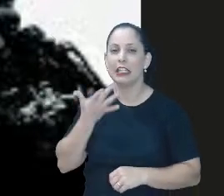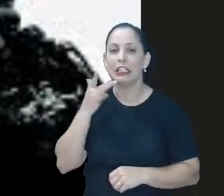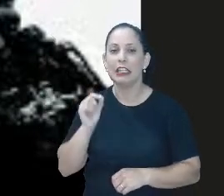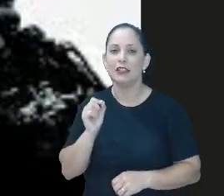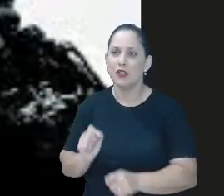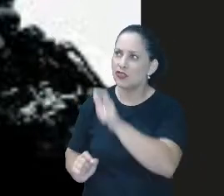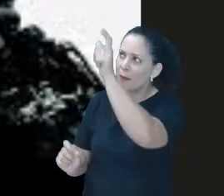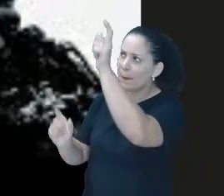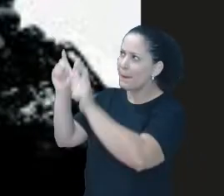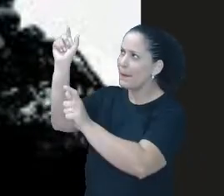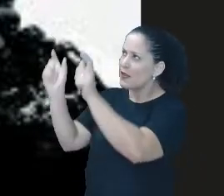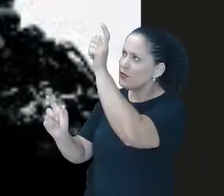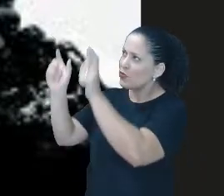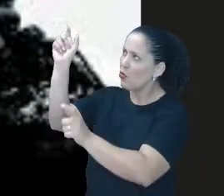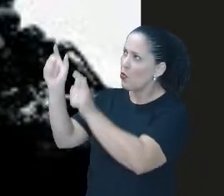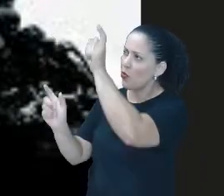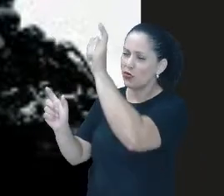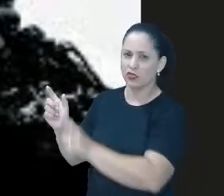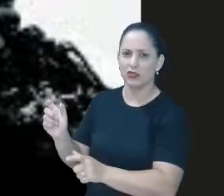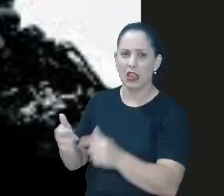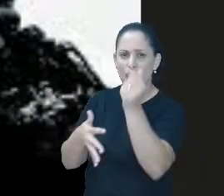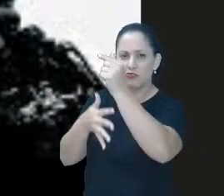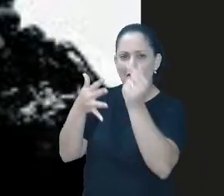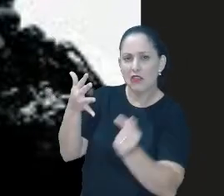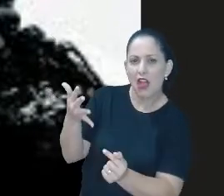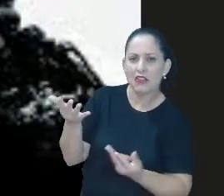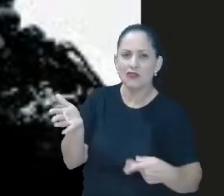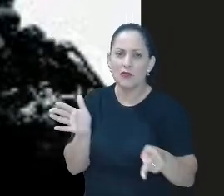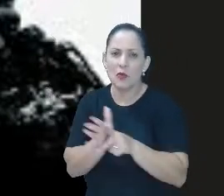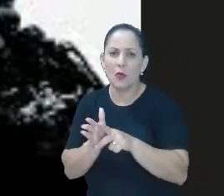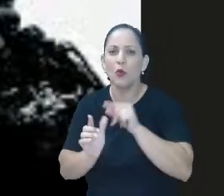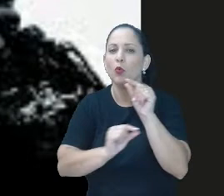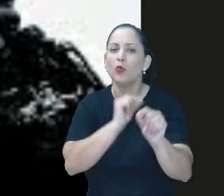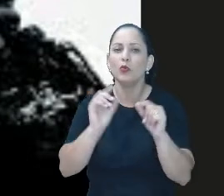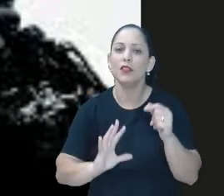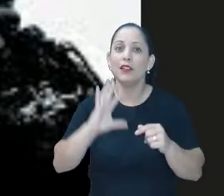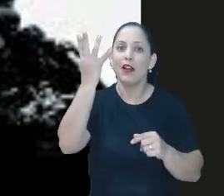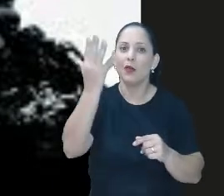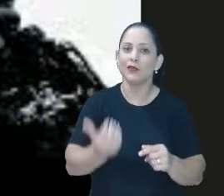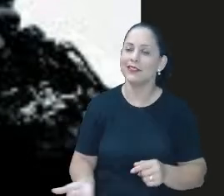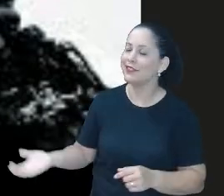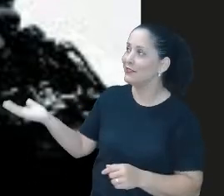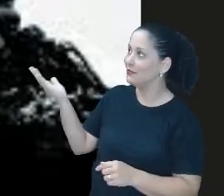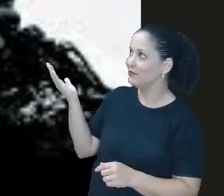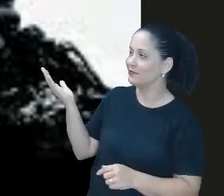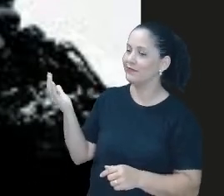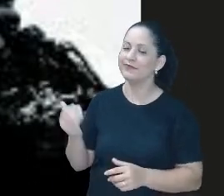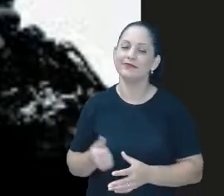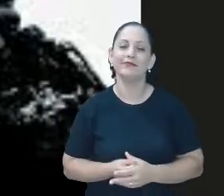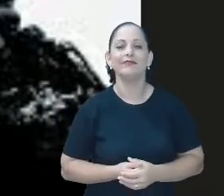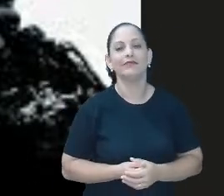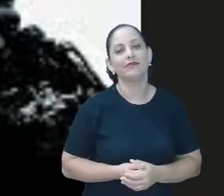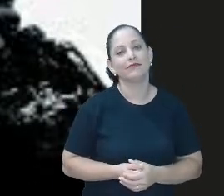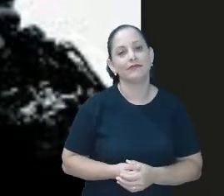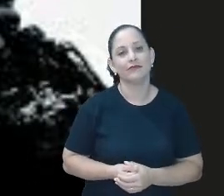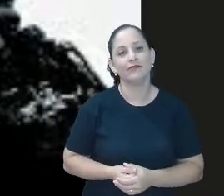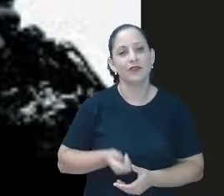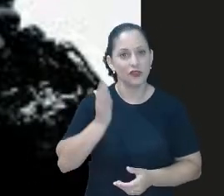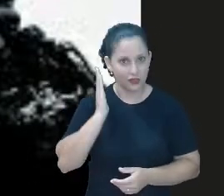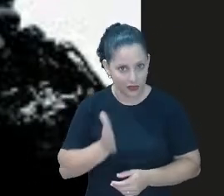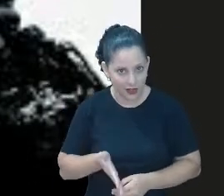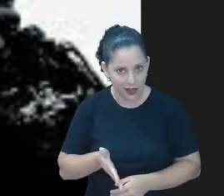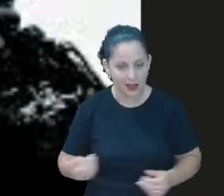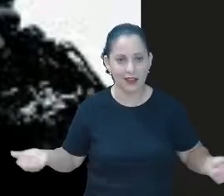personagens, quais são os detalhes que aparecem nessa imagem. Então, feito isso, a gente vai comentar um